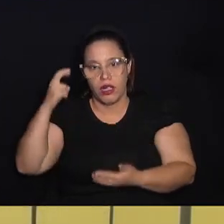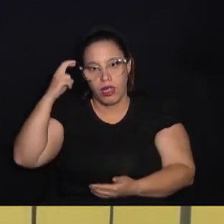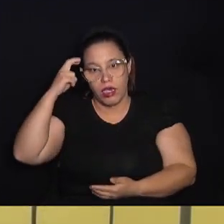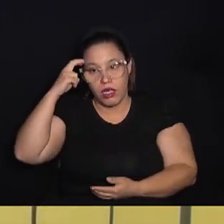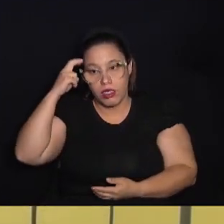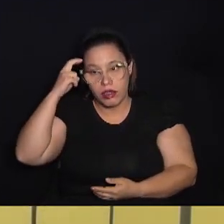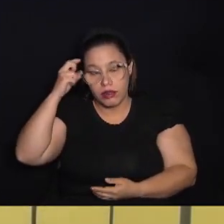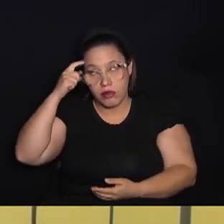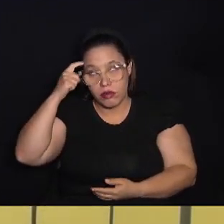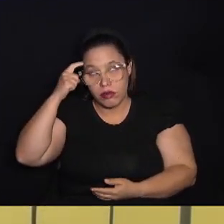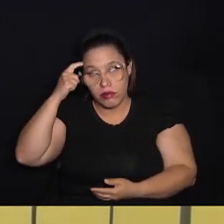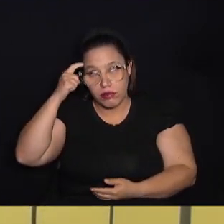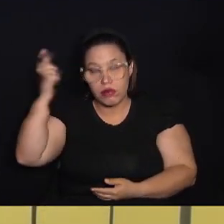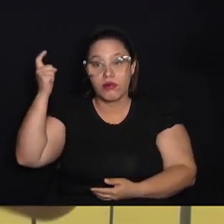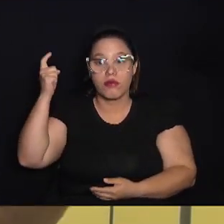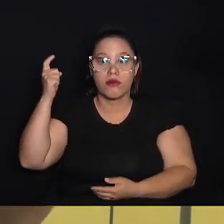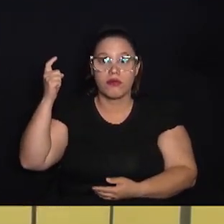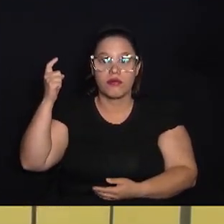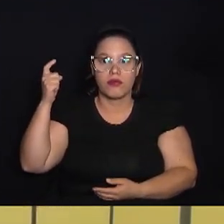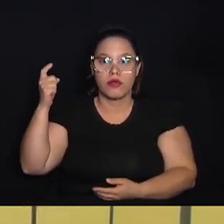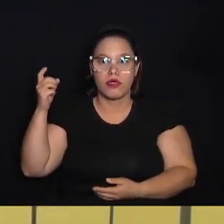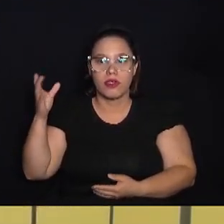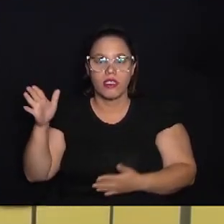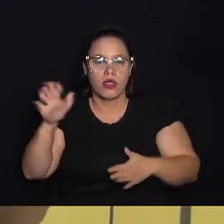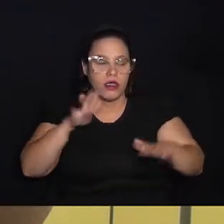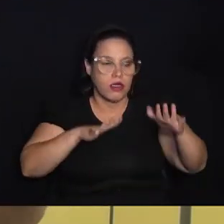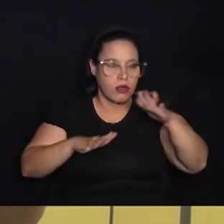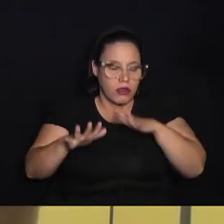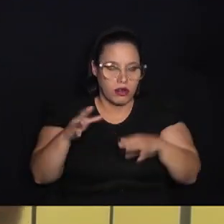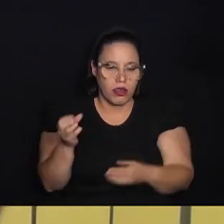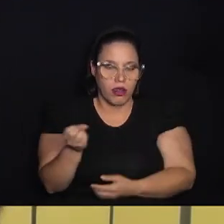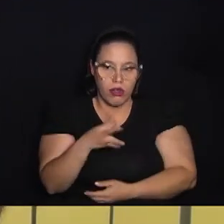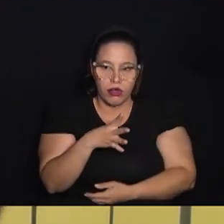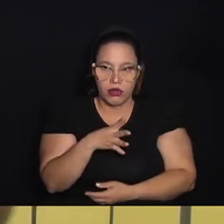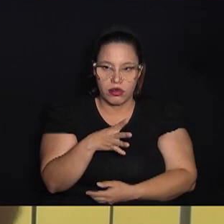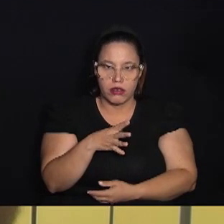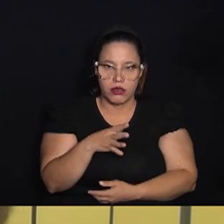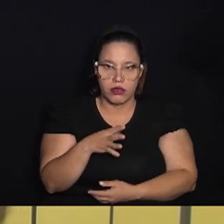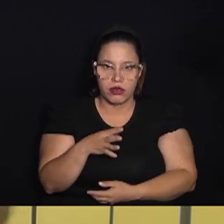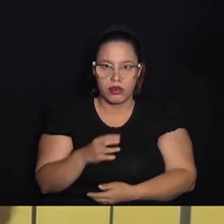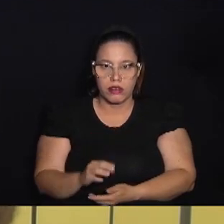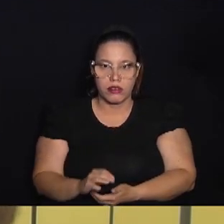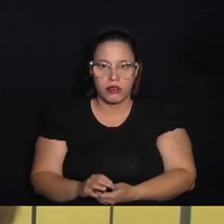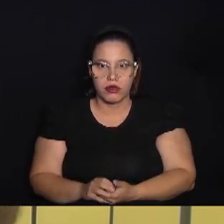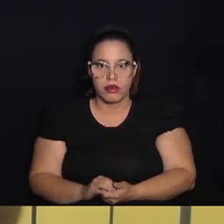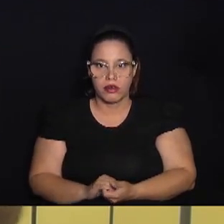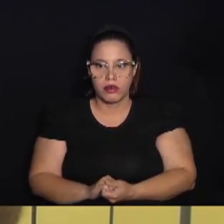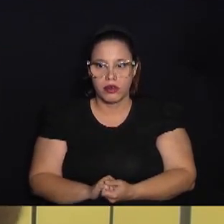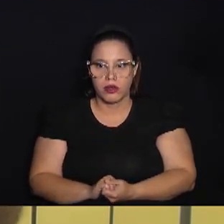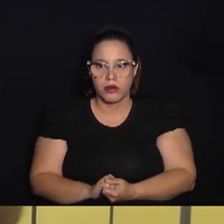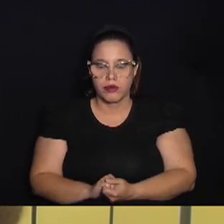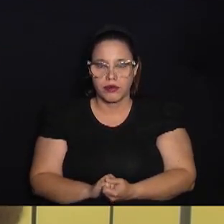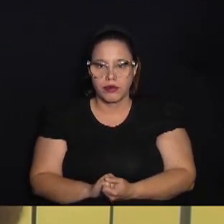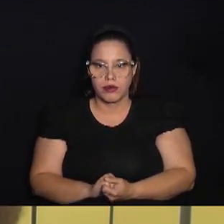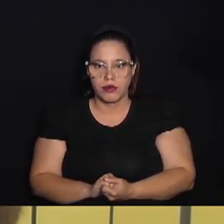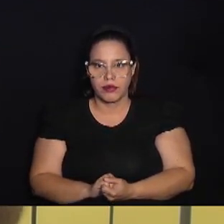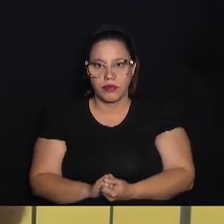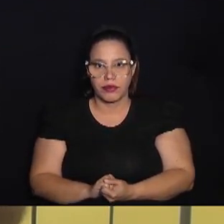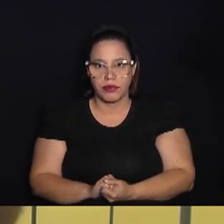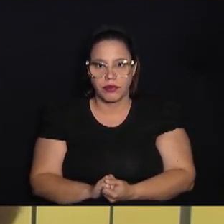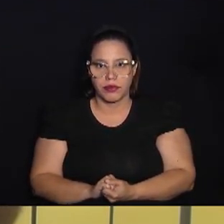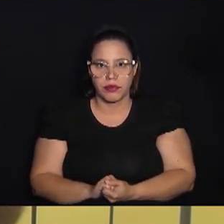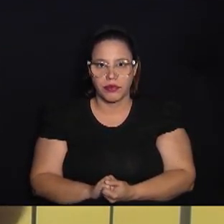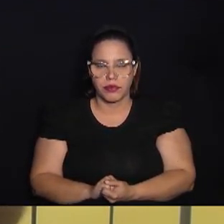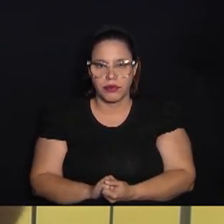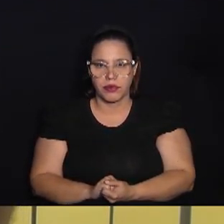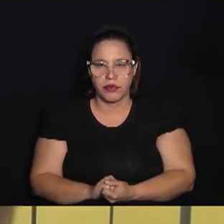a ideia mesmo a ideia de criar uma atmosfera nova ligada a esse eu falo que não é é muito importante dizer que a gente não não é aquele